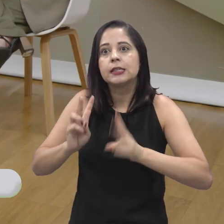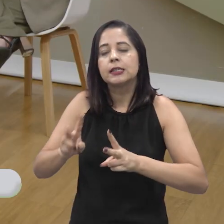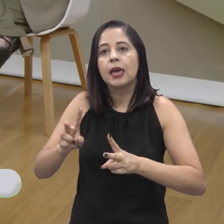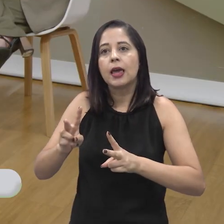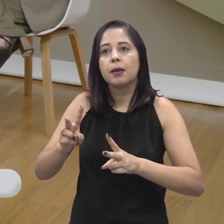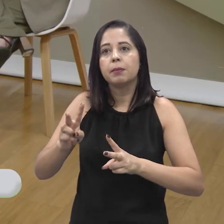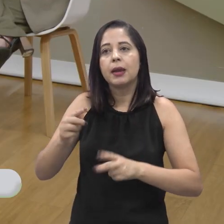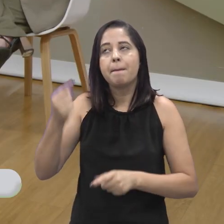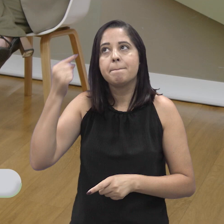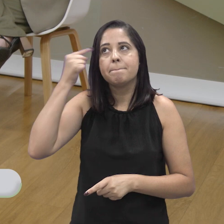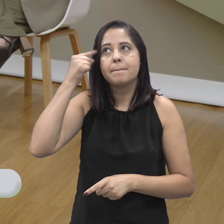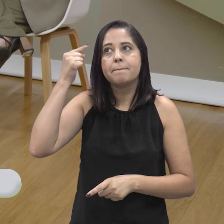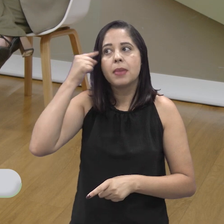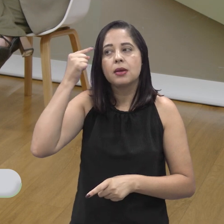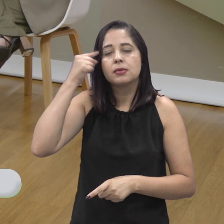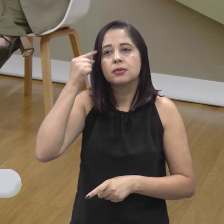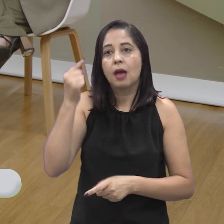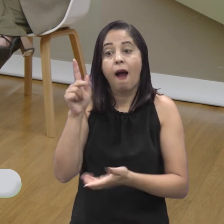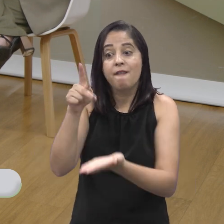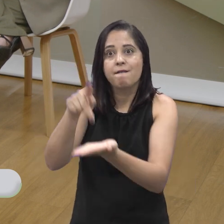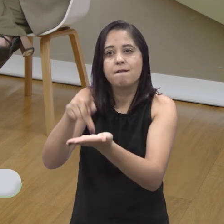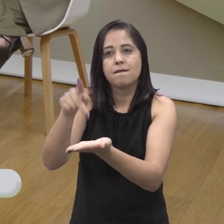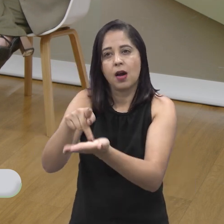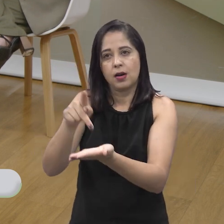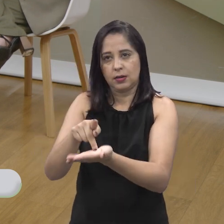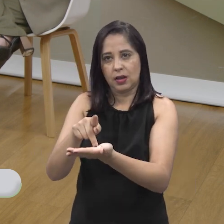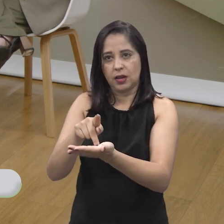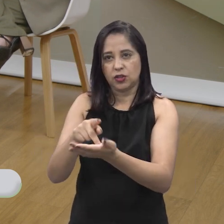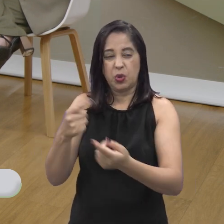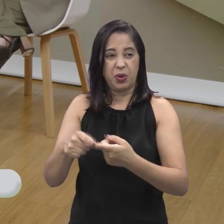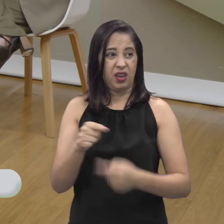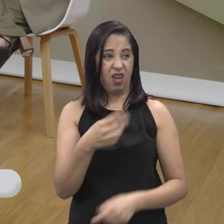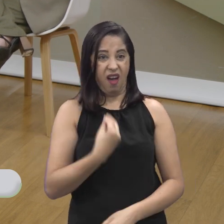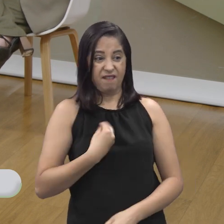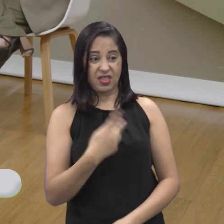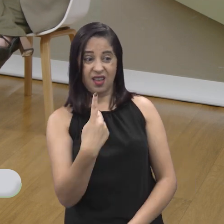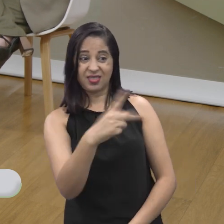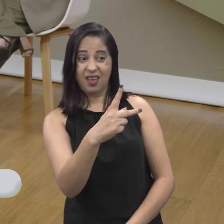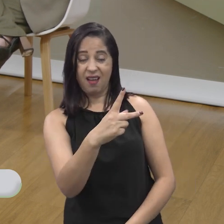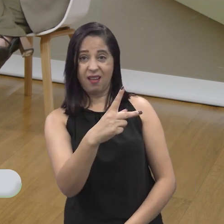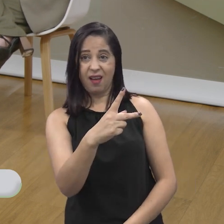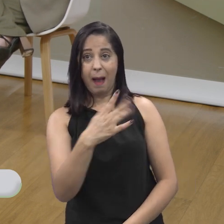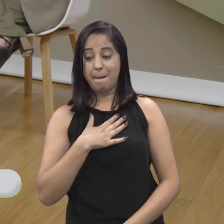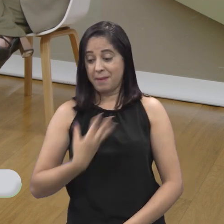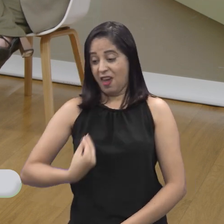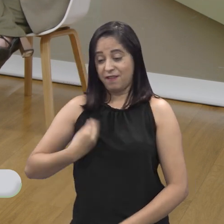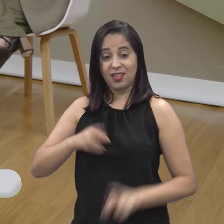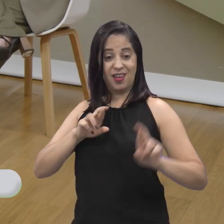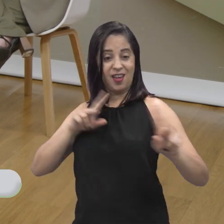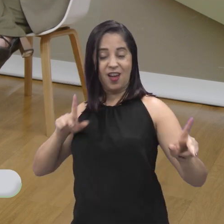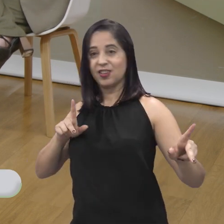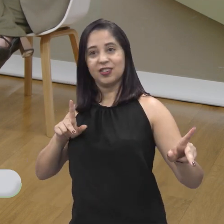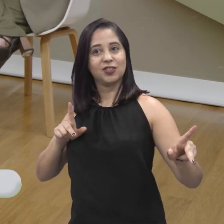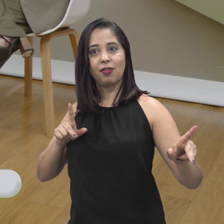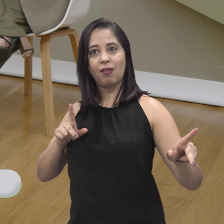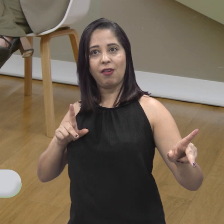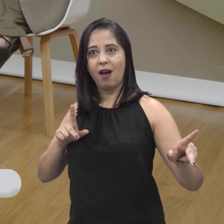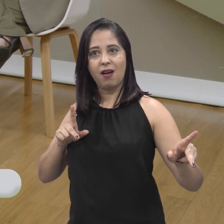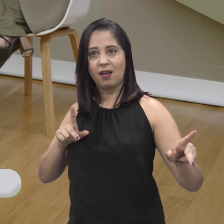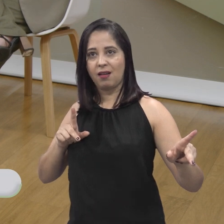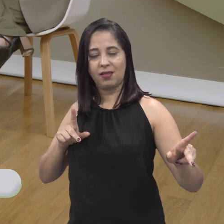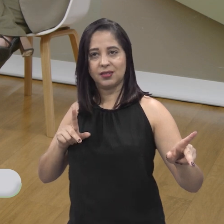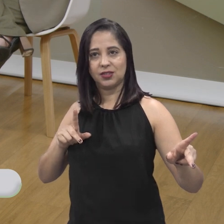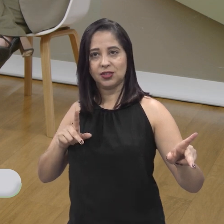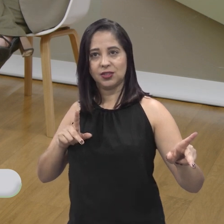da realidade, né? E ainda que essa seja a realidade da outra pessoa, o que para mim faz sentido, né? O bem-estar, ele